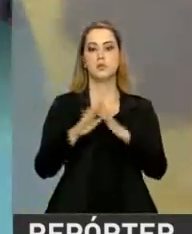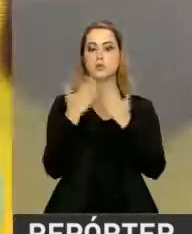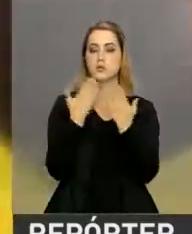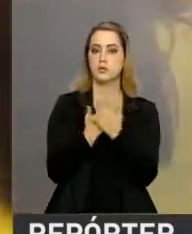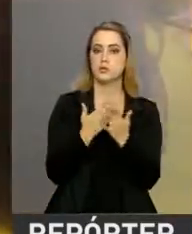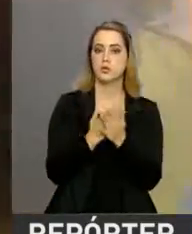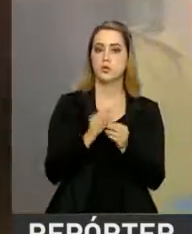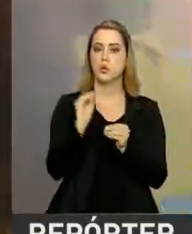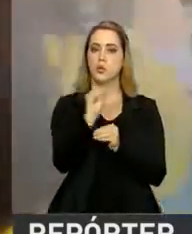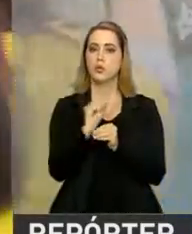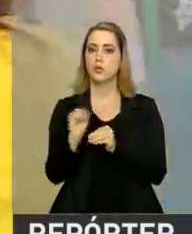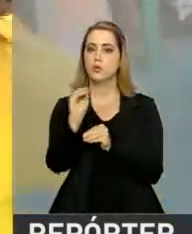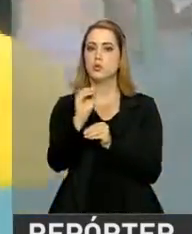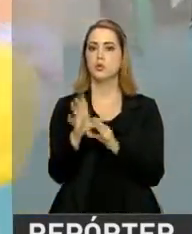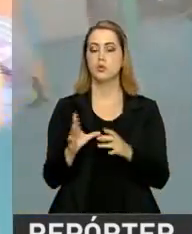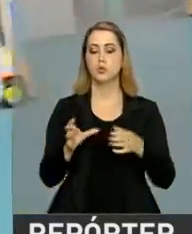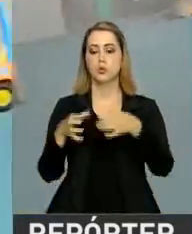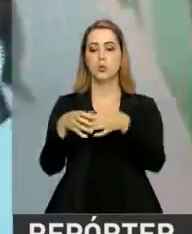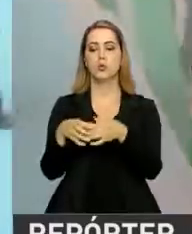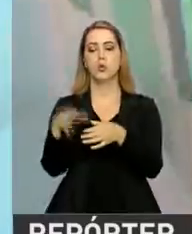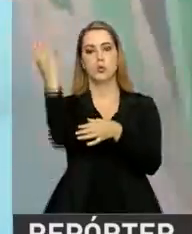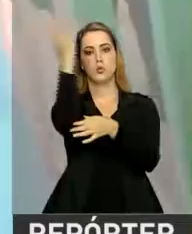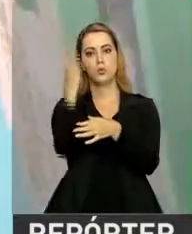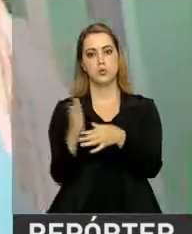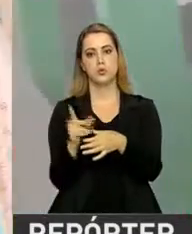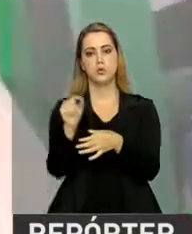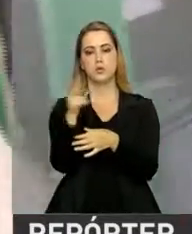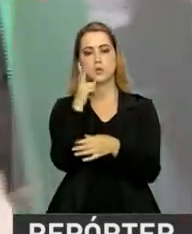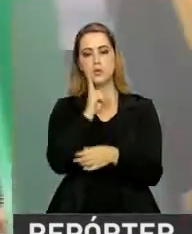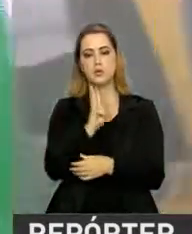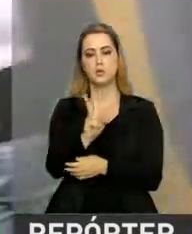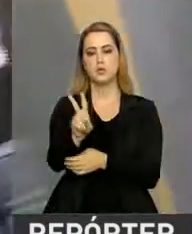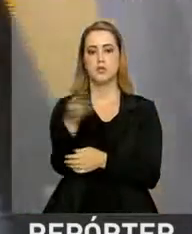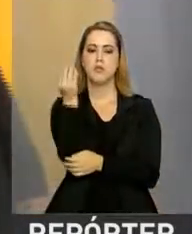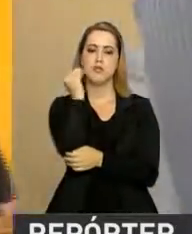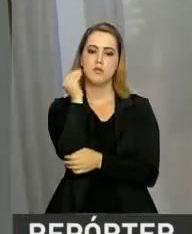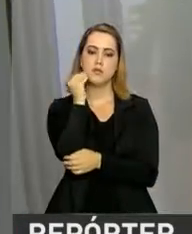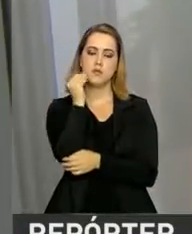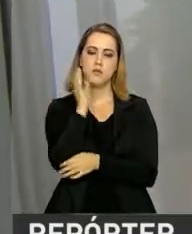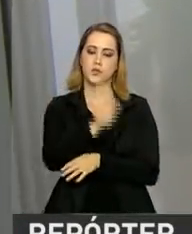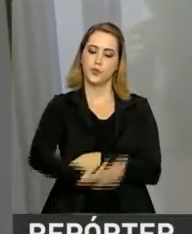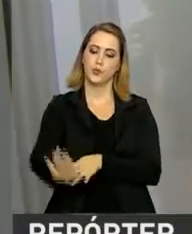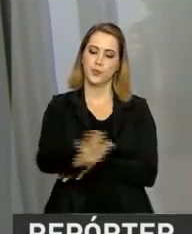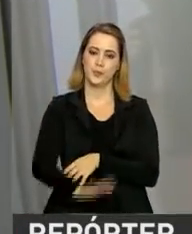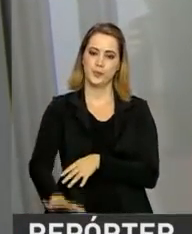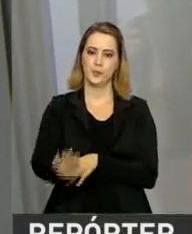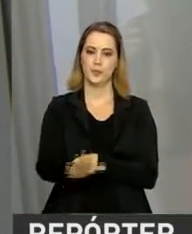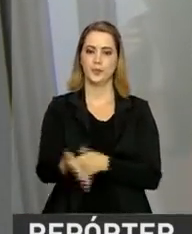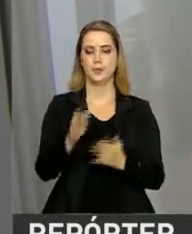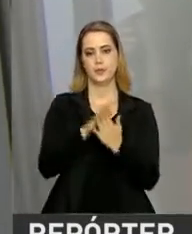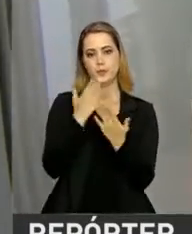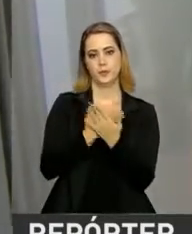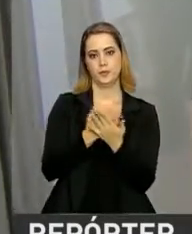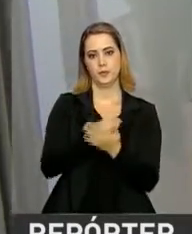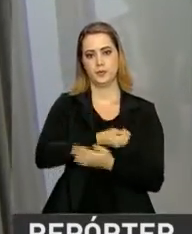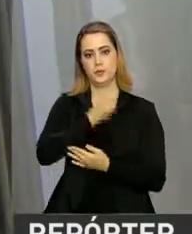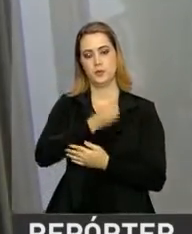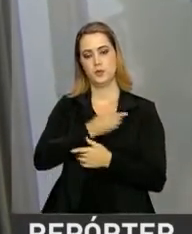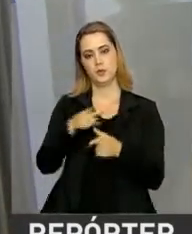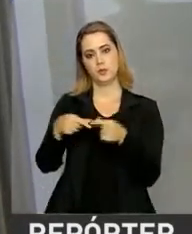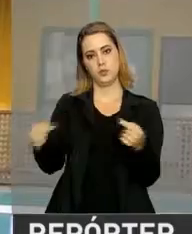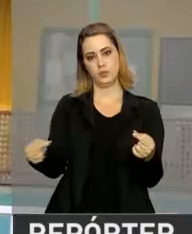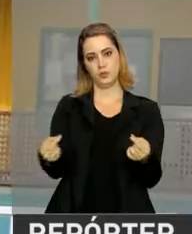da comunidade brasileira no país e viu de perto a experiência de brasileirinhos que estudam e vivem no